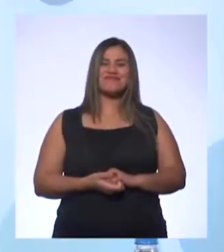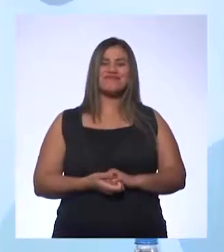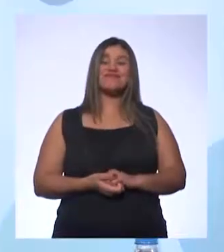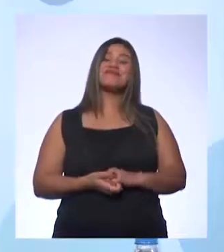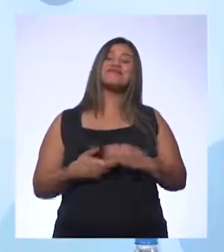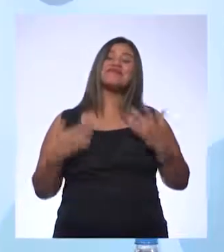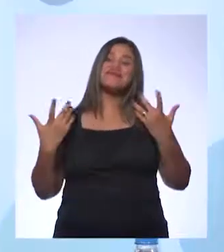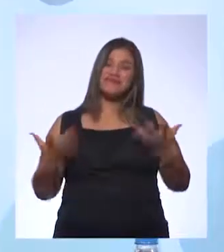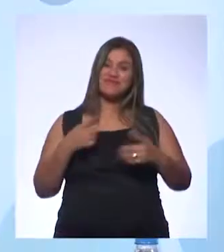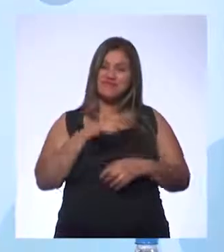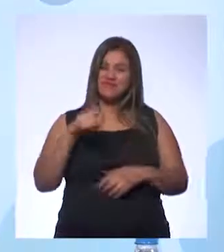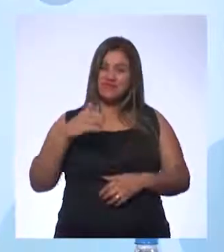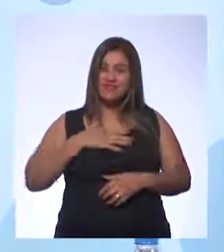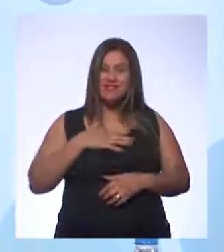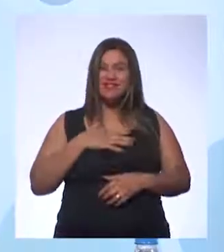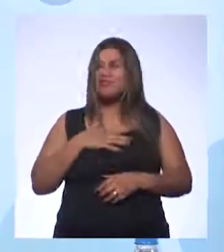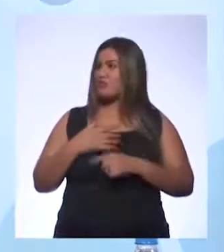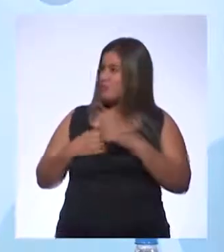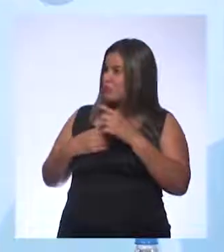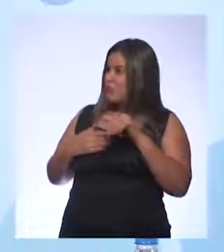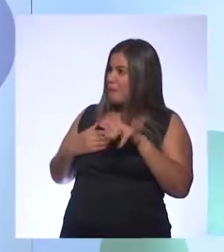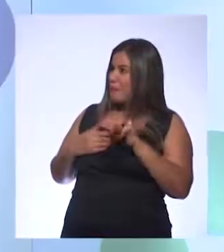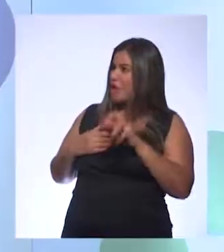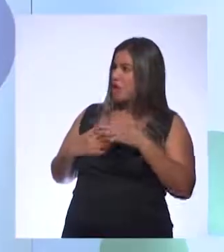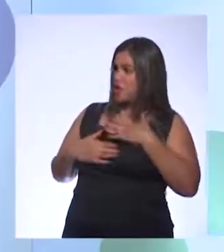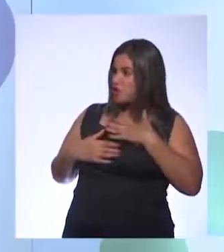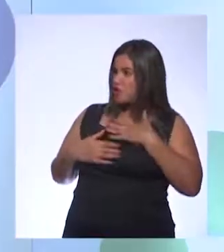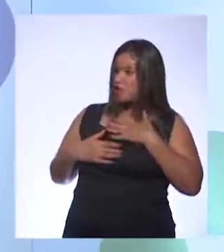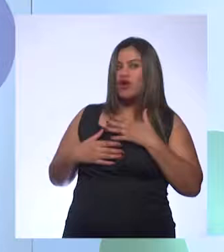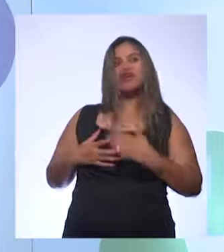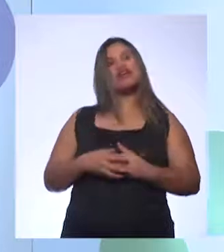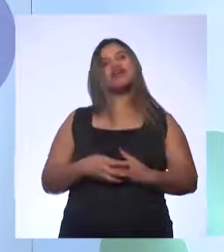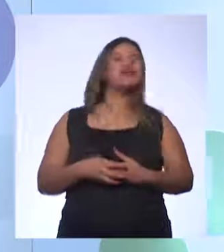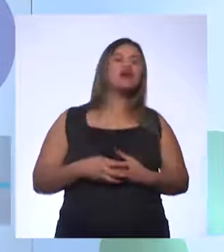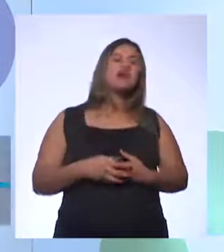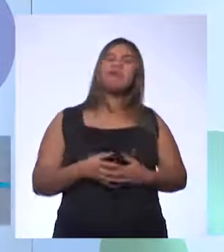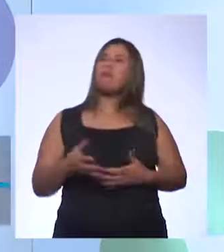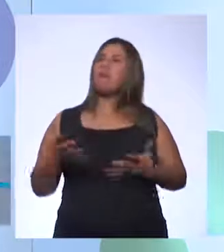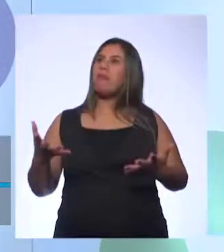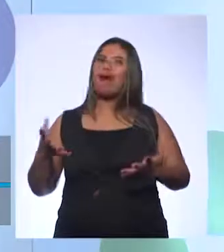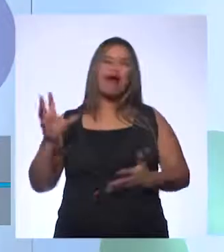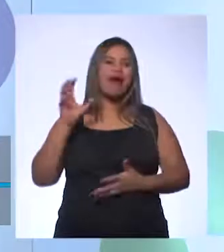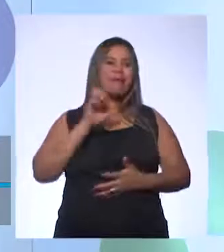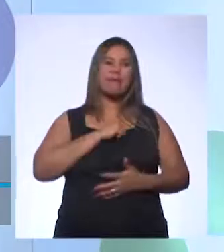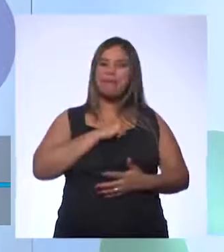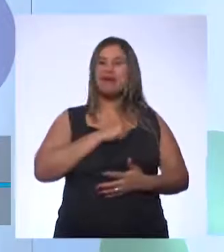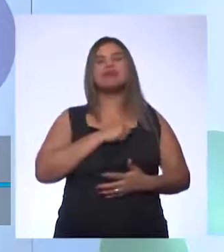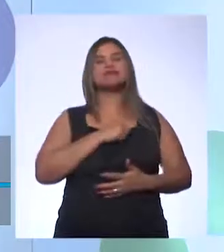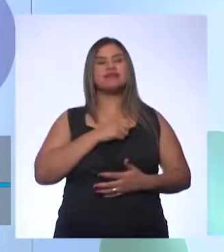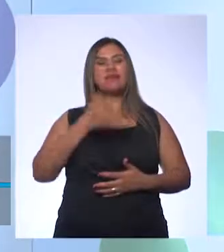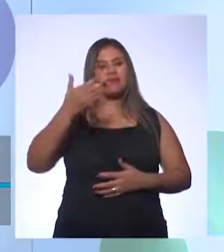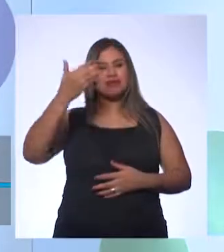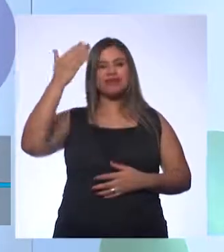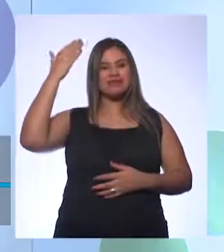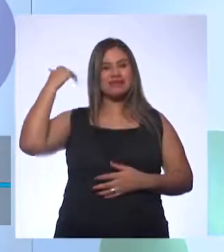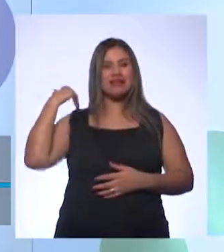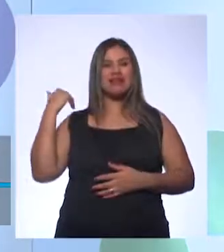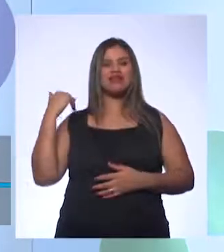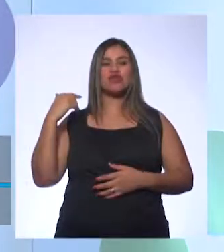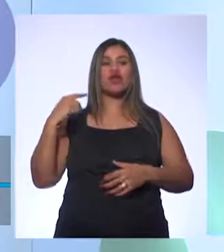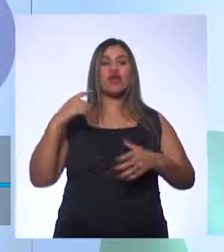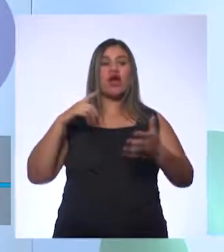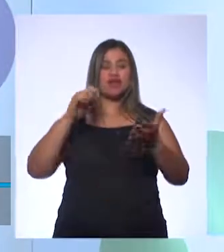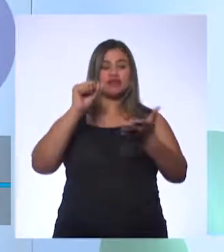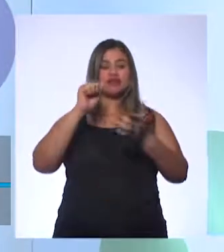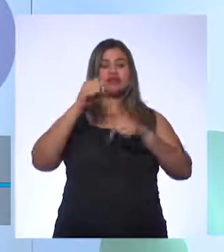aí, turma, gostaram? Gostou, Mauro? Nossa, eu adorei. Eu sempre fazia, geralmente, antigamente, né, a gente fazia as capas de